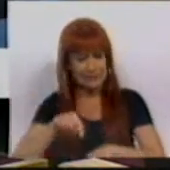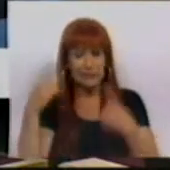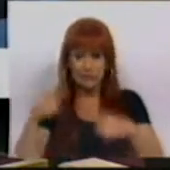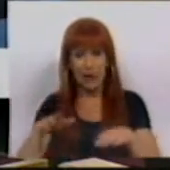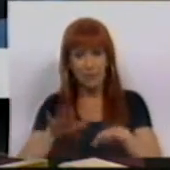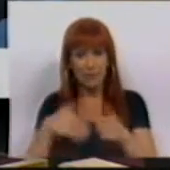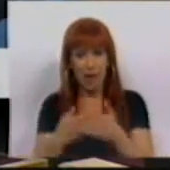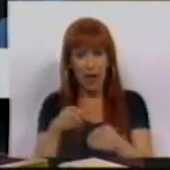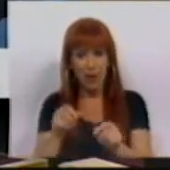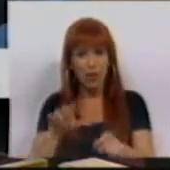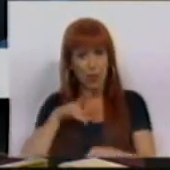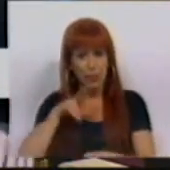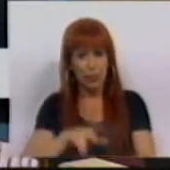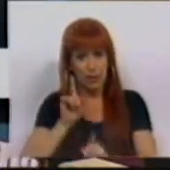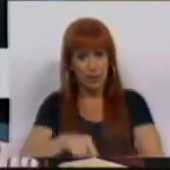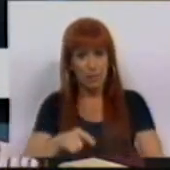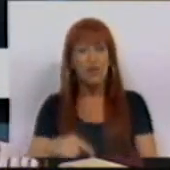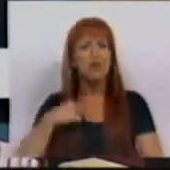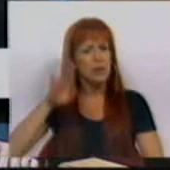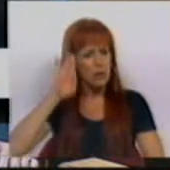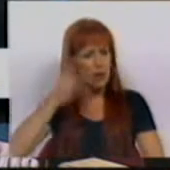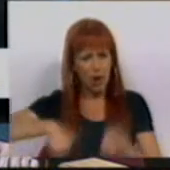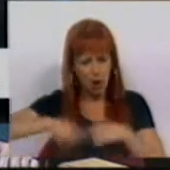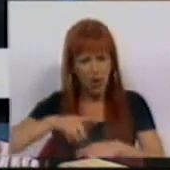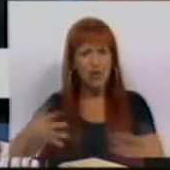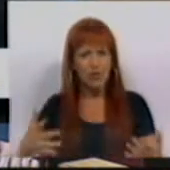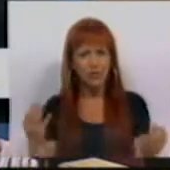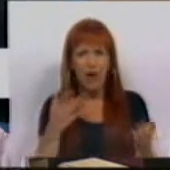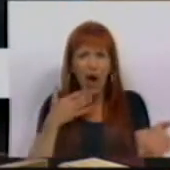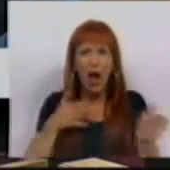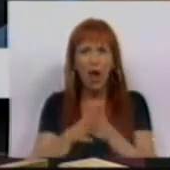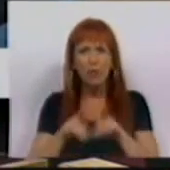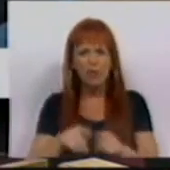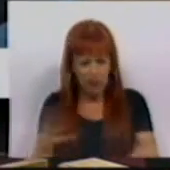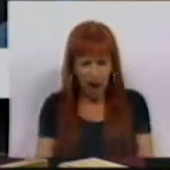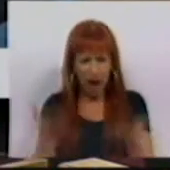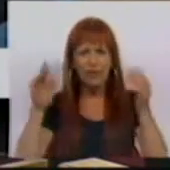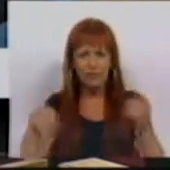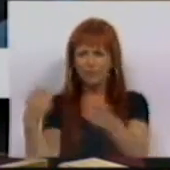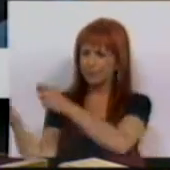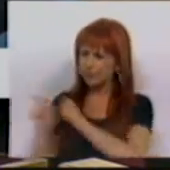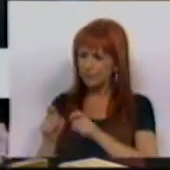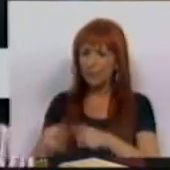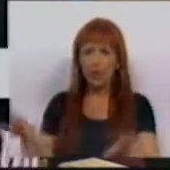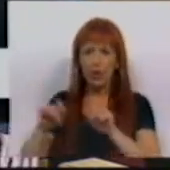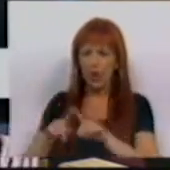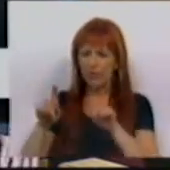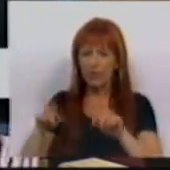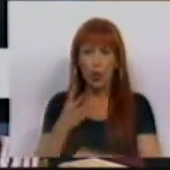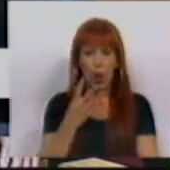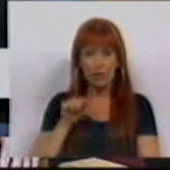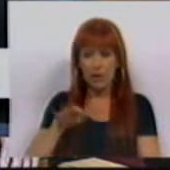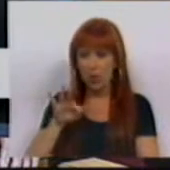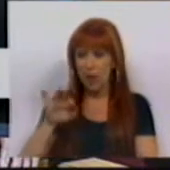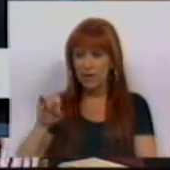tem para a região e para o país. Saibamos, pois, aproveitar o impulso deixado pelos nossos